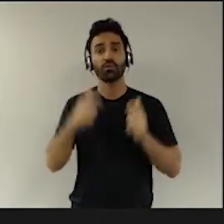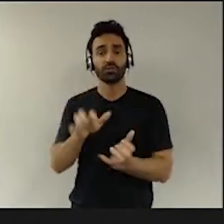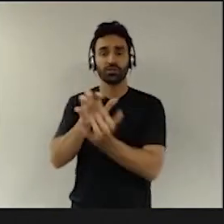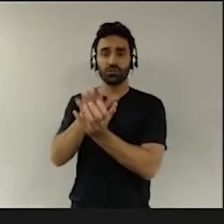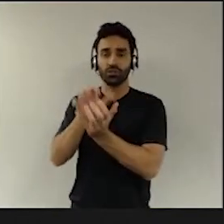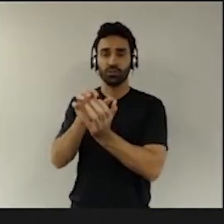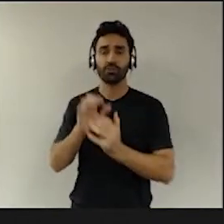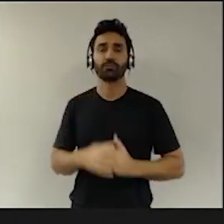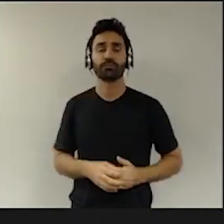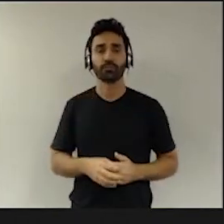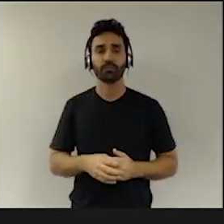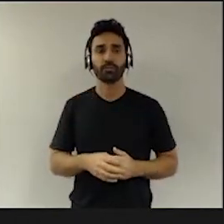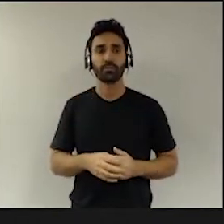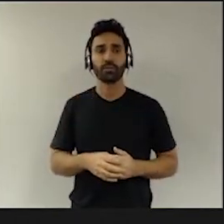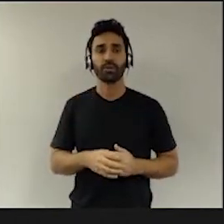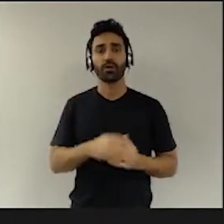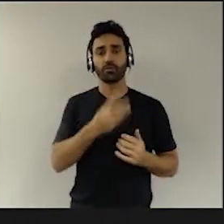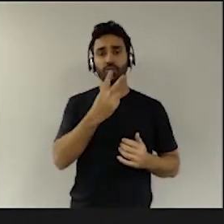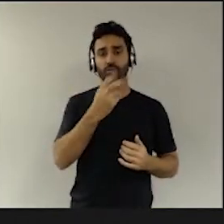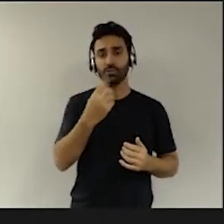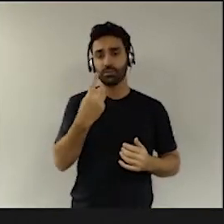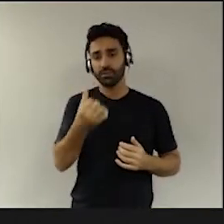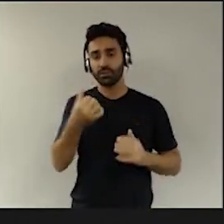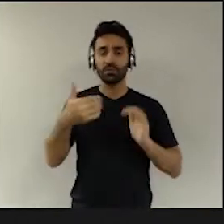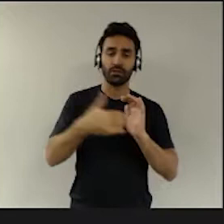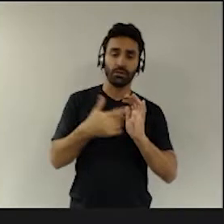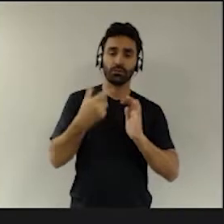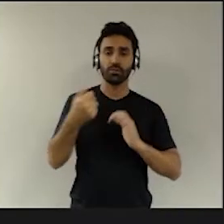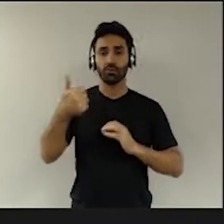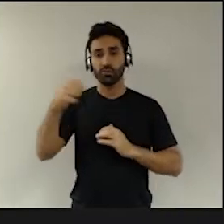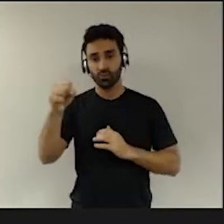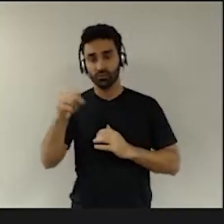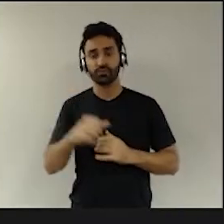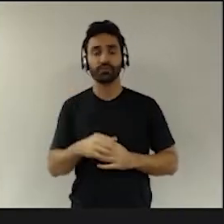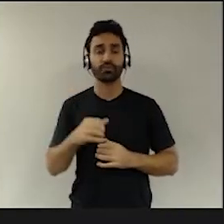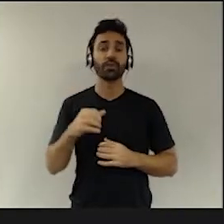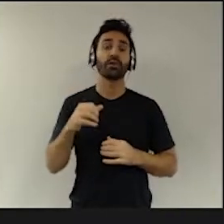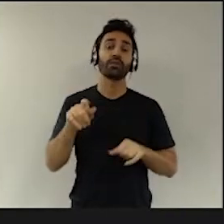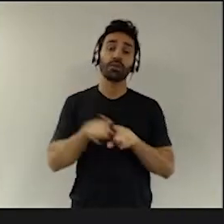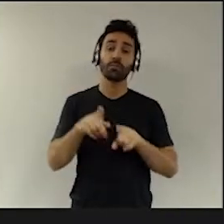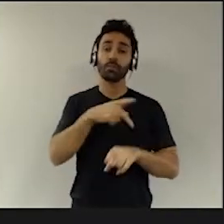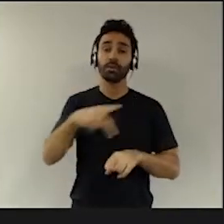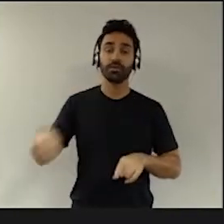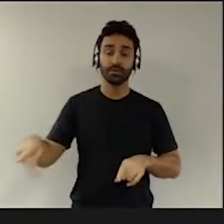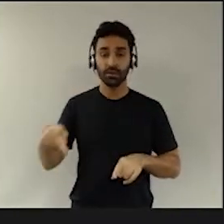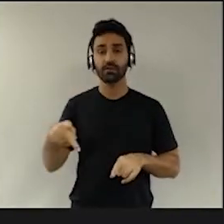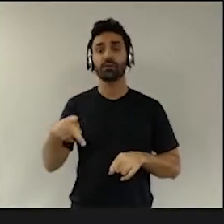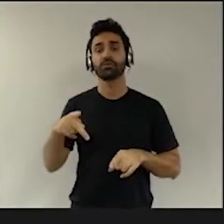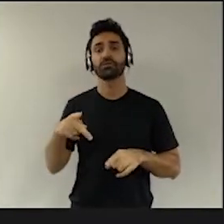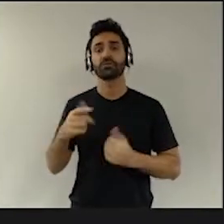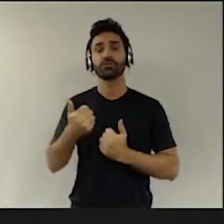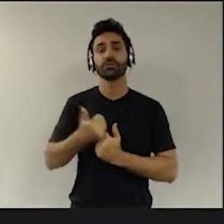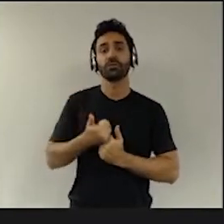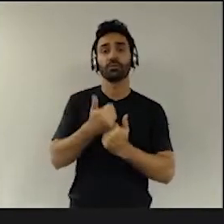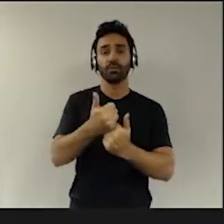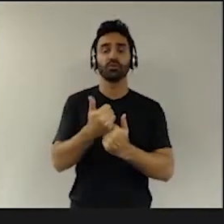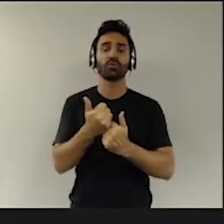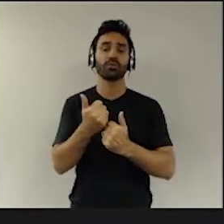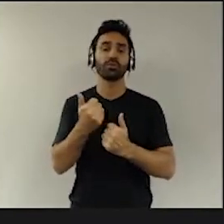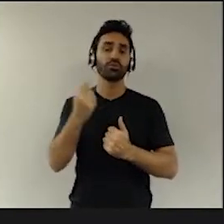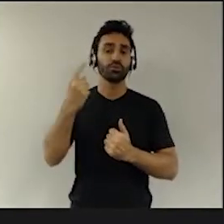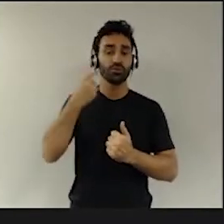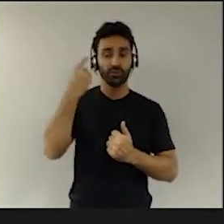Sergipe, no triênio 2016 a 2018, e presidente da Caixa de Assistência dos Advogados do